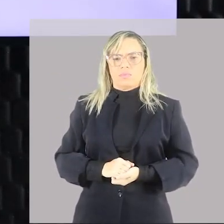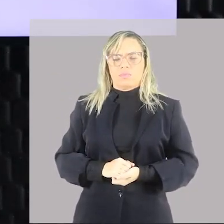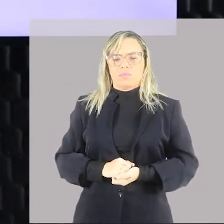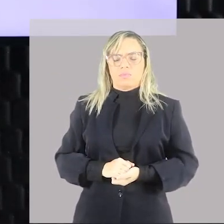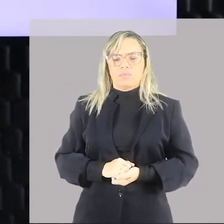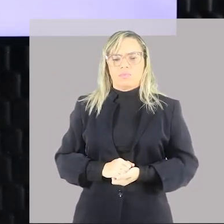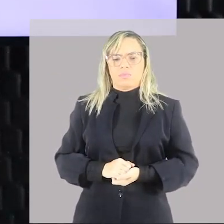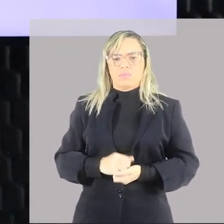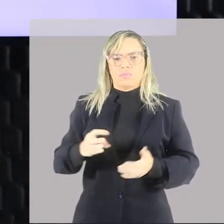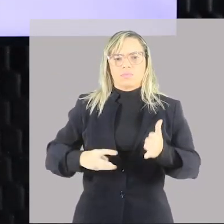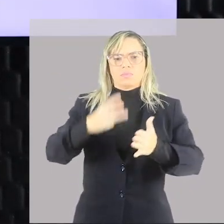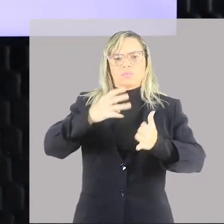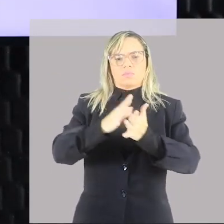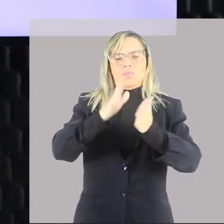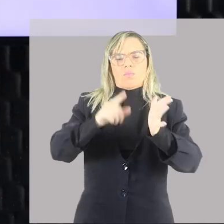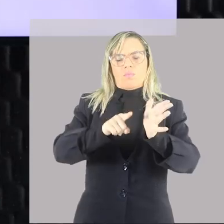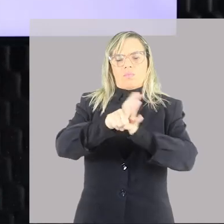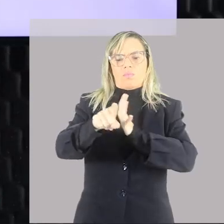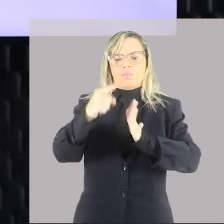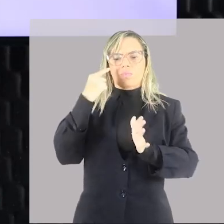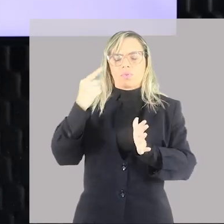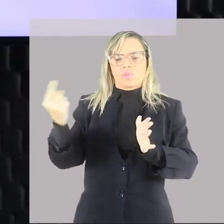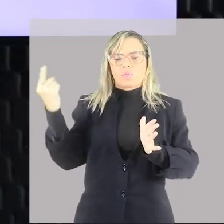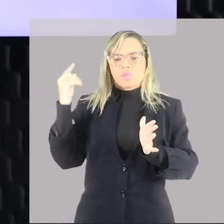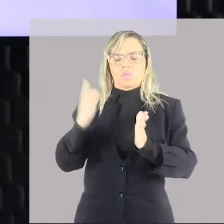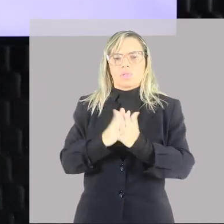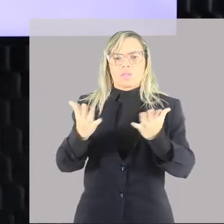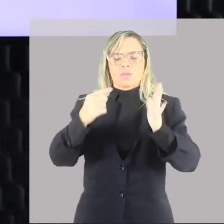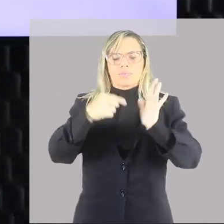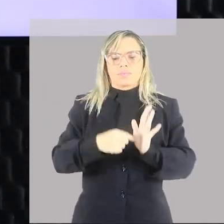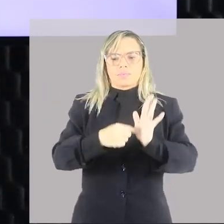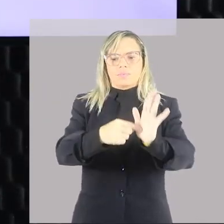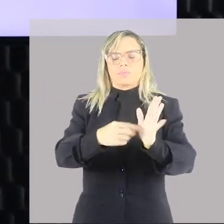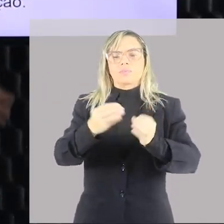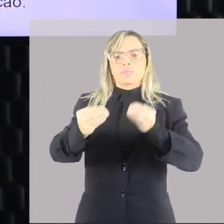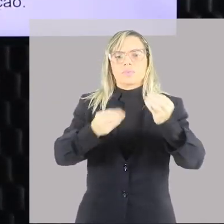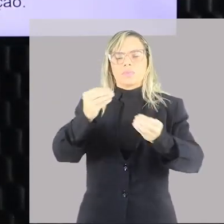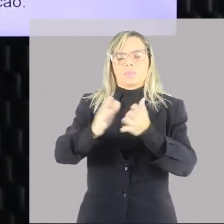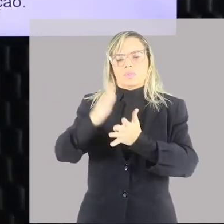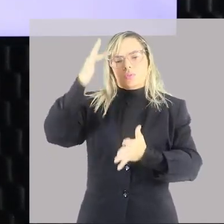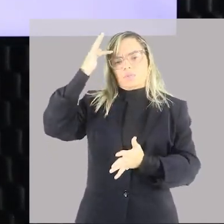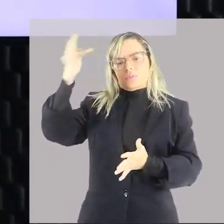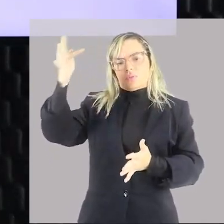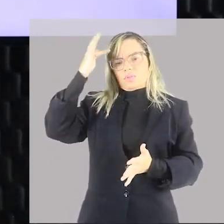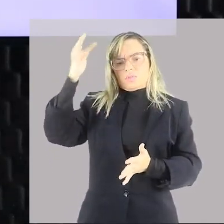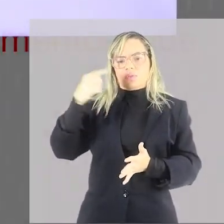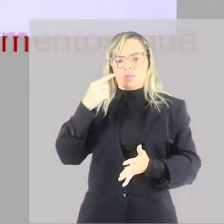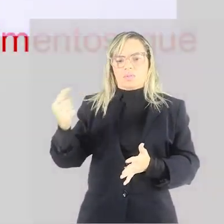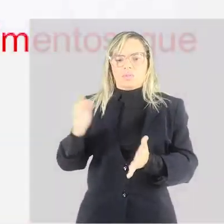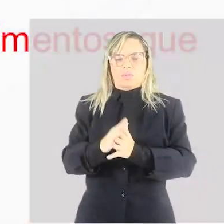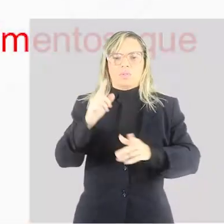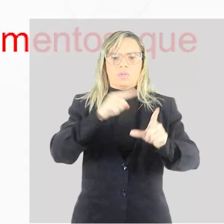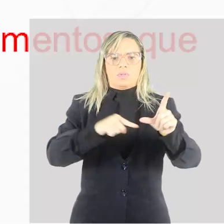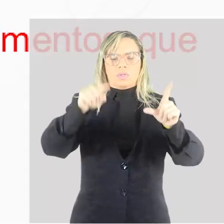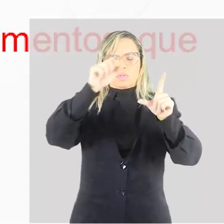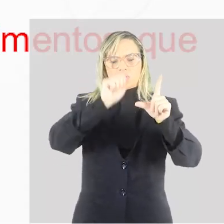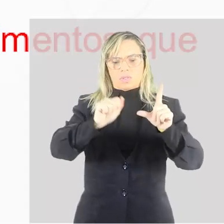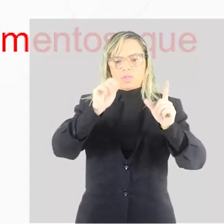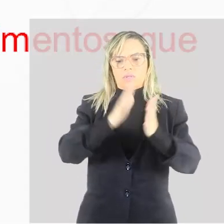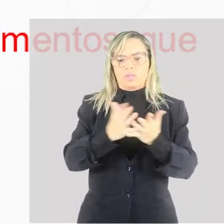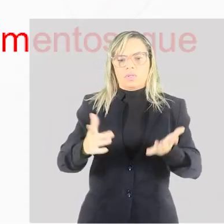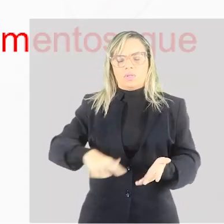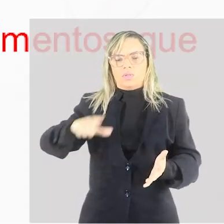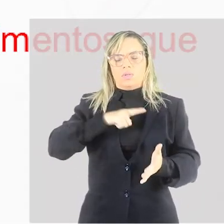gente pega a terceira questão, ela nos oferece uma forma de ver a filosofia em que eu tenho a